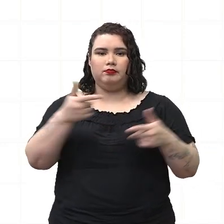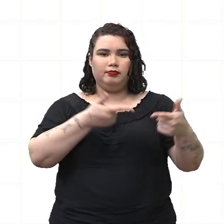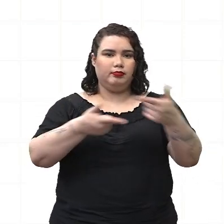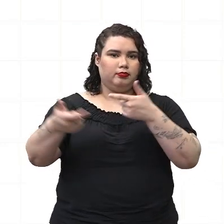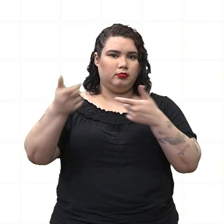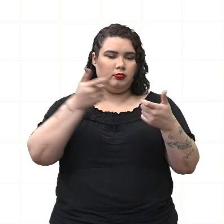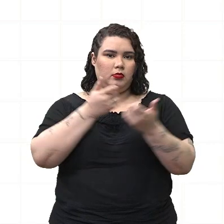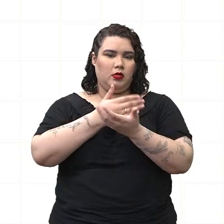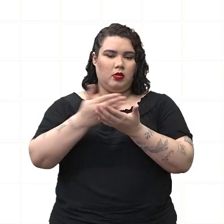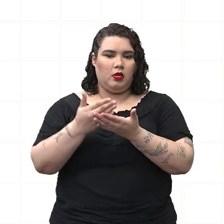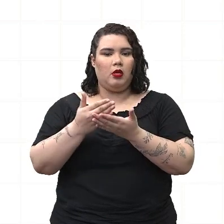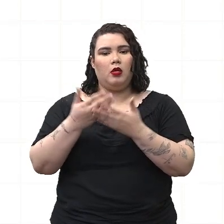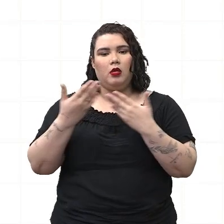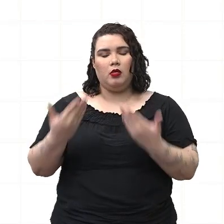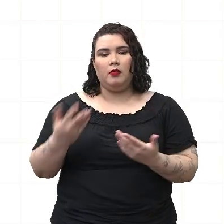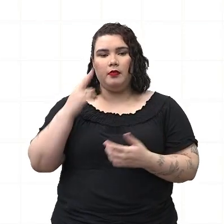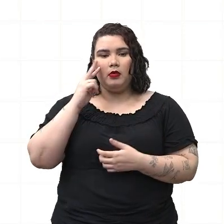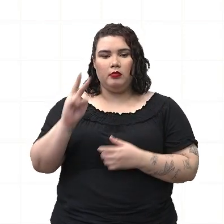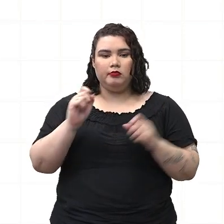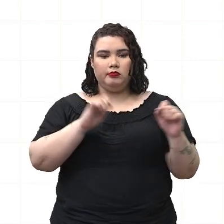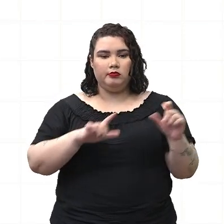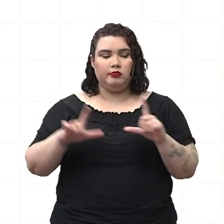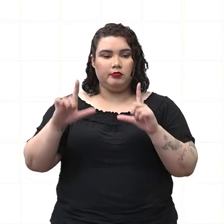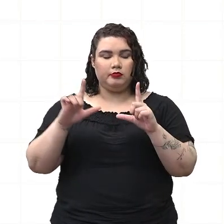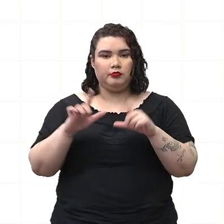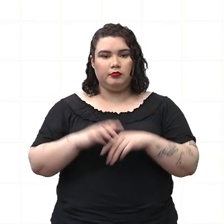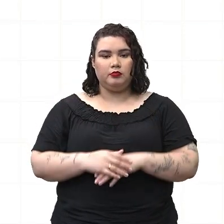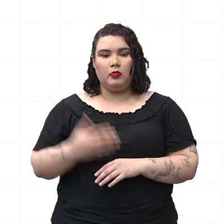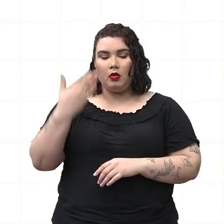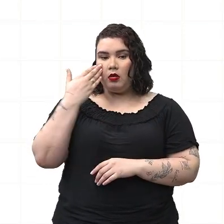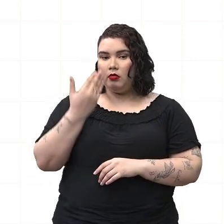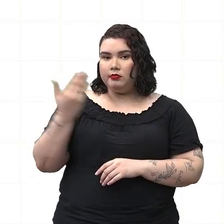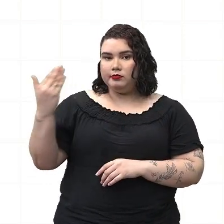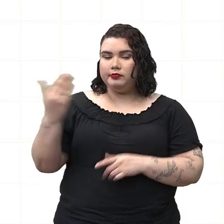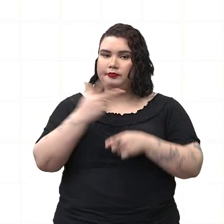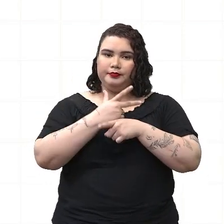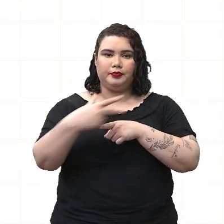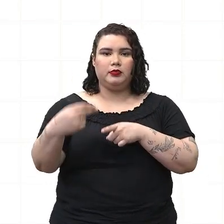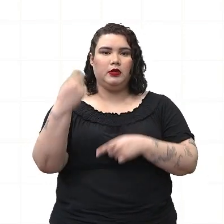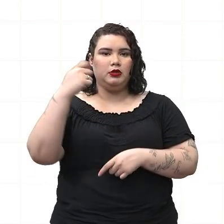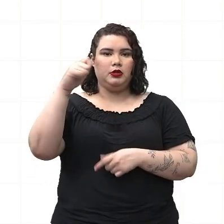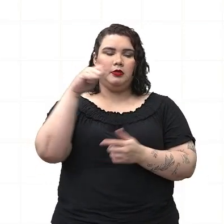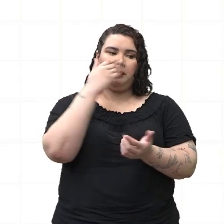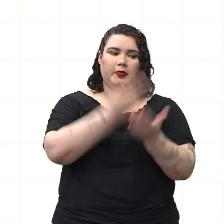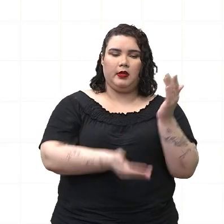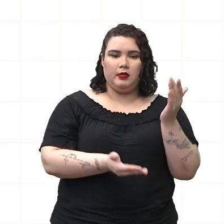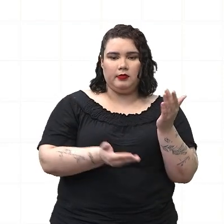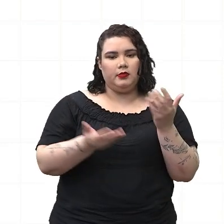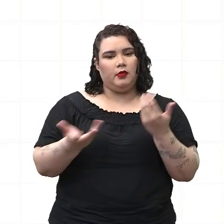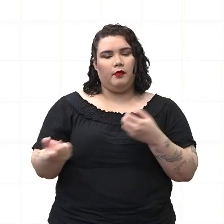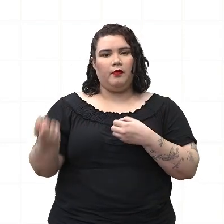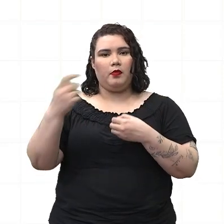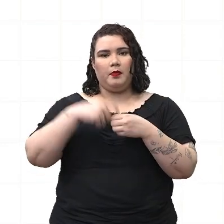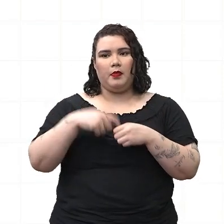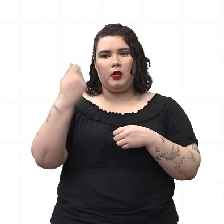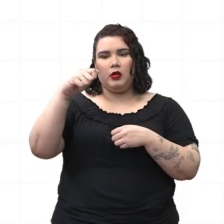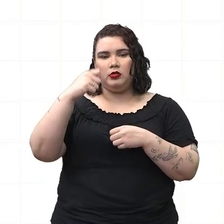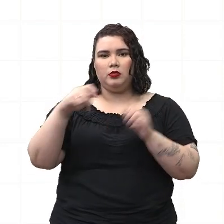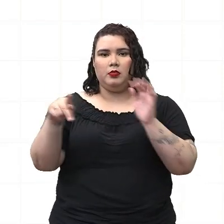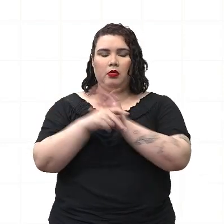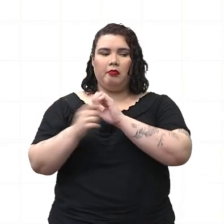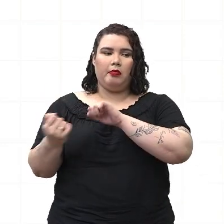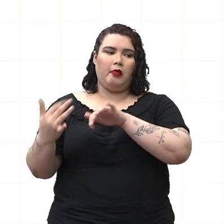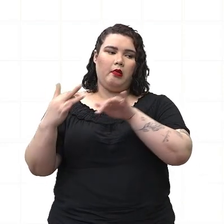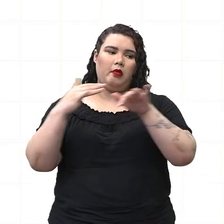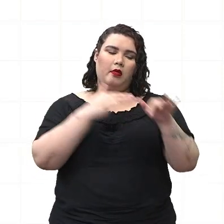e acabou, né, como a gente pode ver na próxima tela, acabou derrotando a Argentina. Voltou todo mundo, né, as tropas foram mandadas